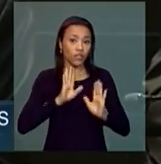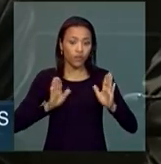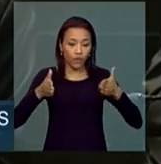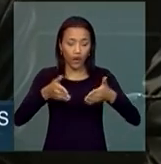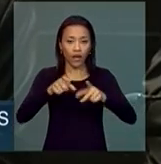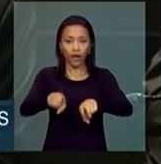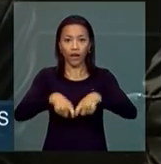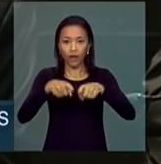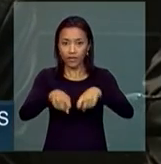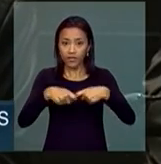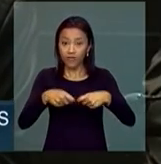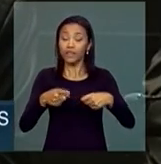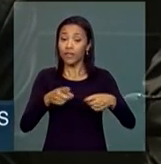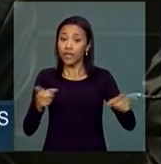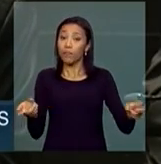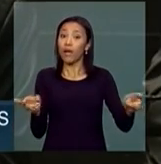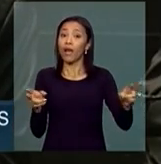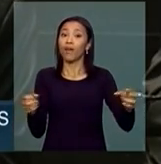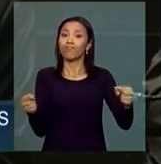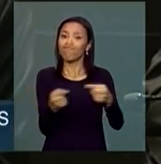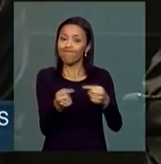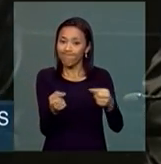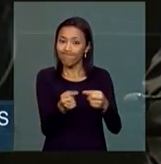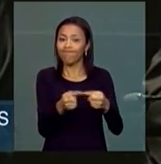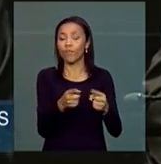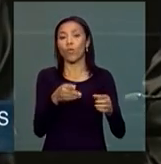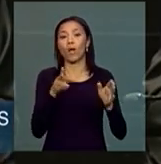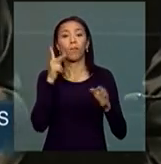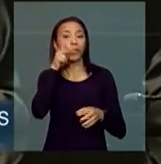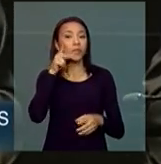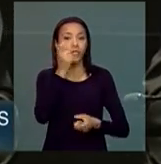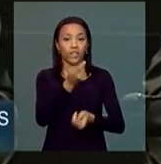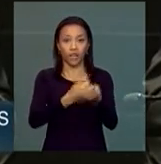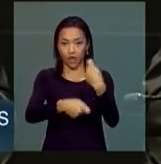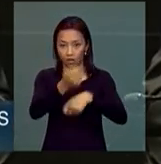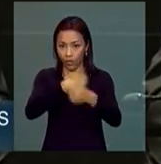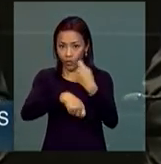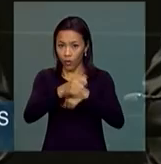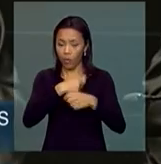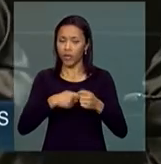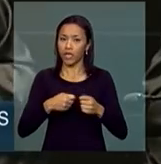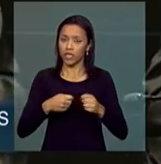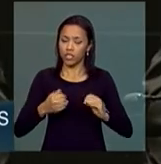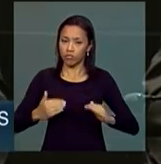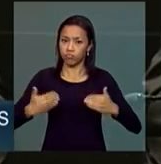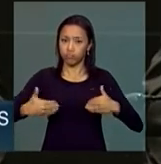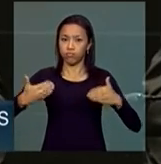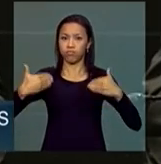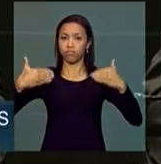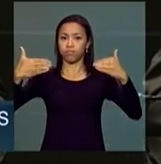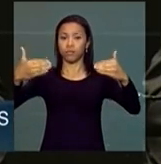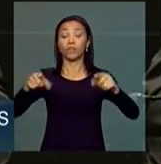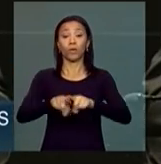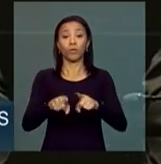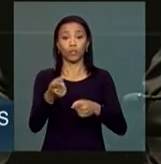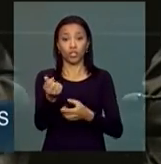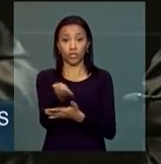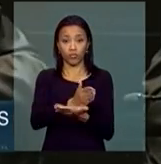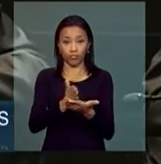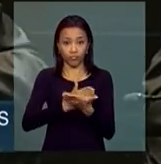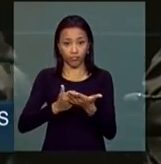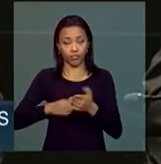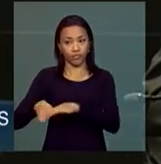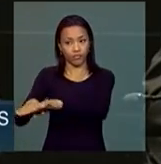direta com a nossa política econômica. O nosso projeto nacional de crescer com estabilidade, com distribuição de renda,